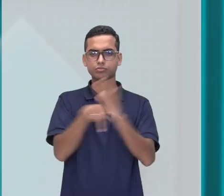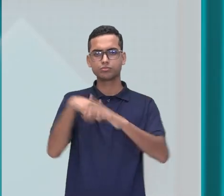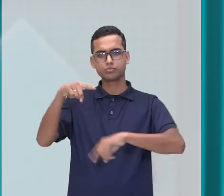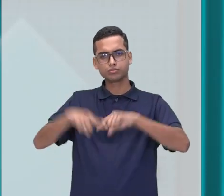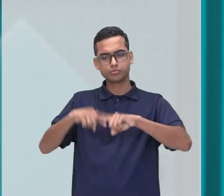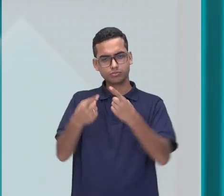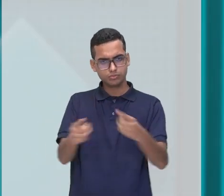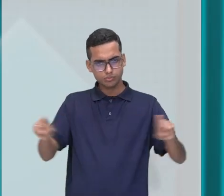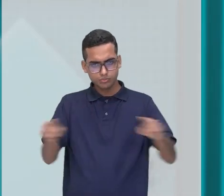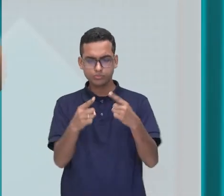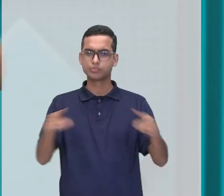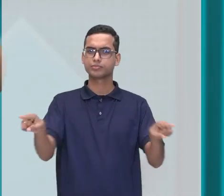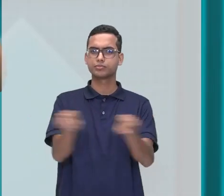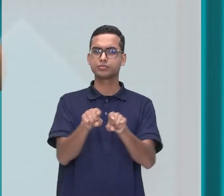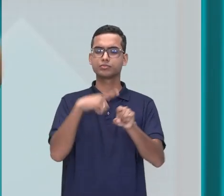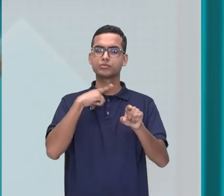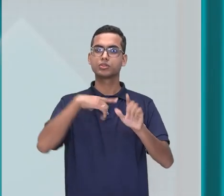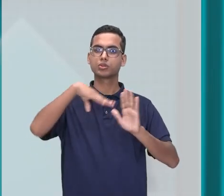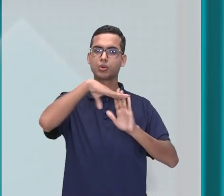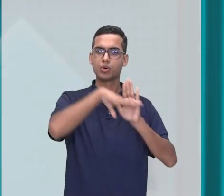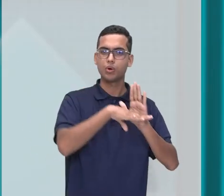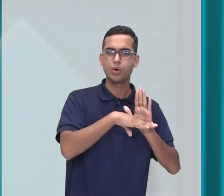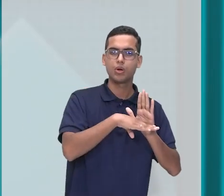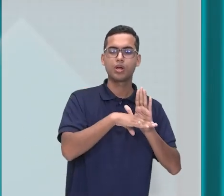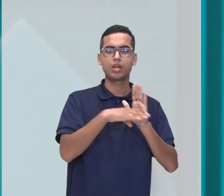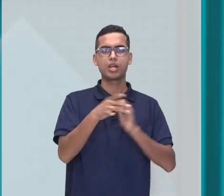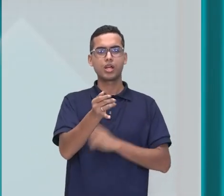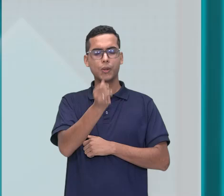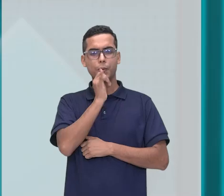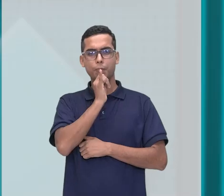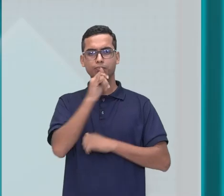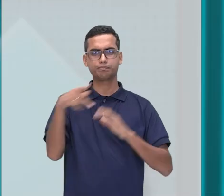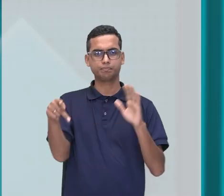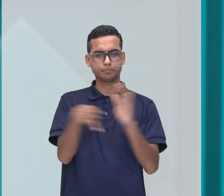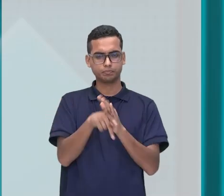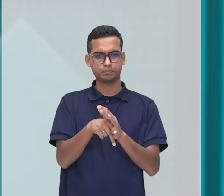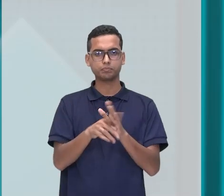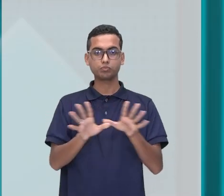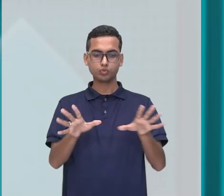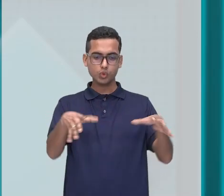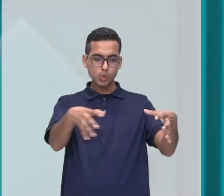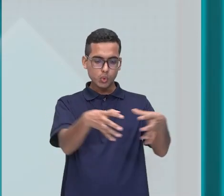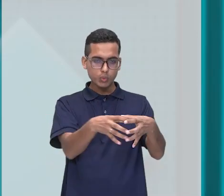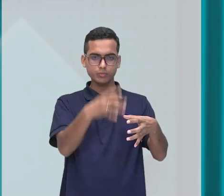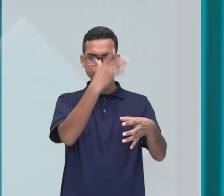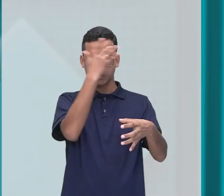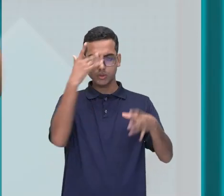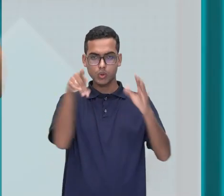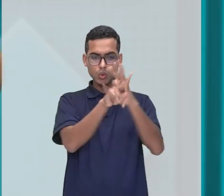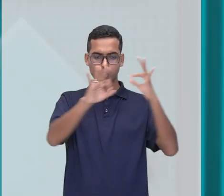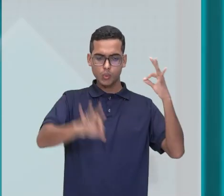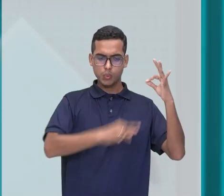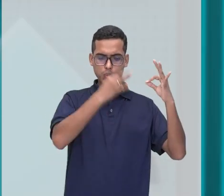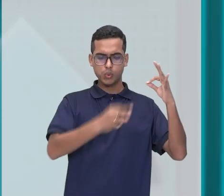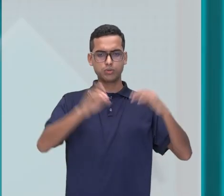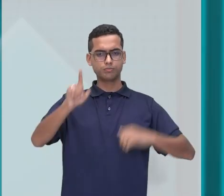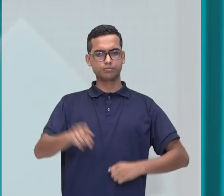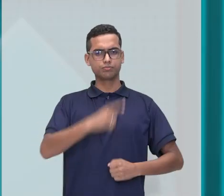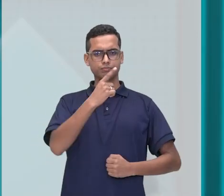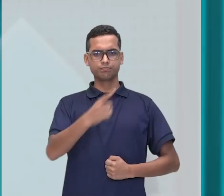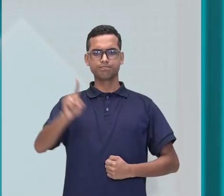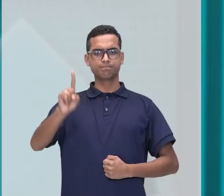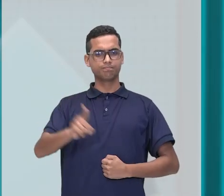musicais. Tem uma ordem, por exemplo, numa orquestra, esses instrumentos, eles são divididos